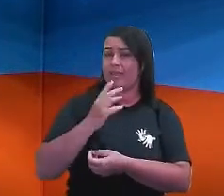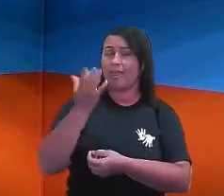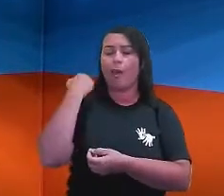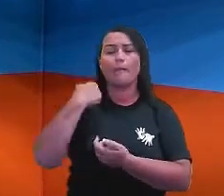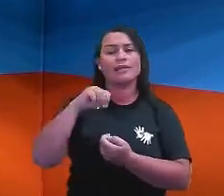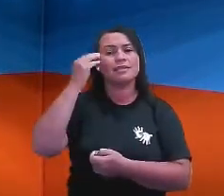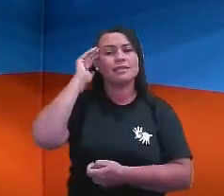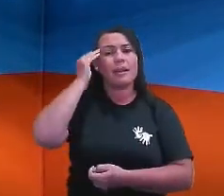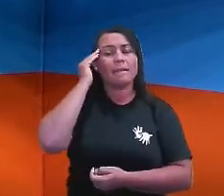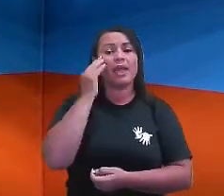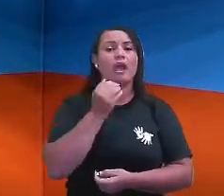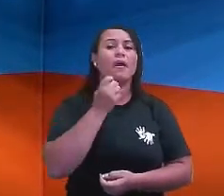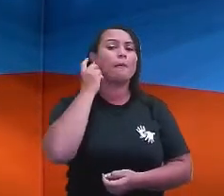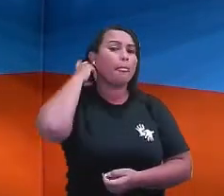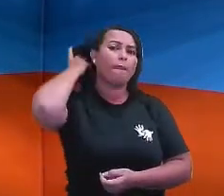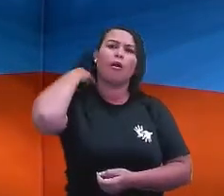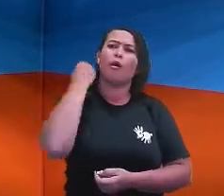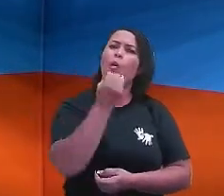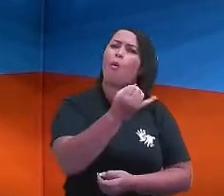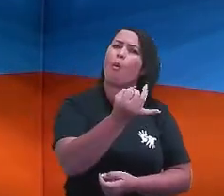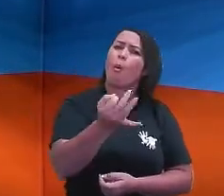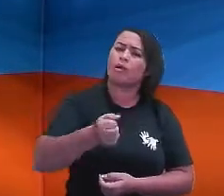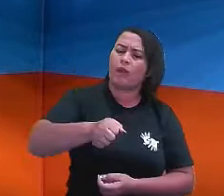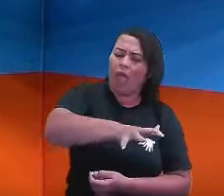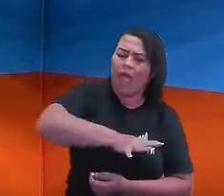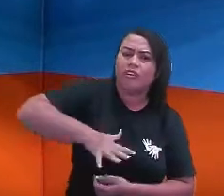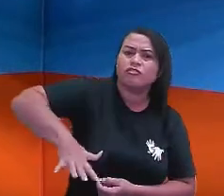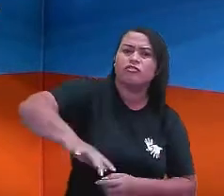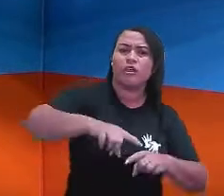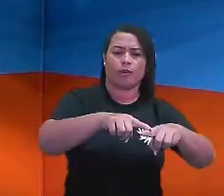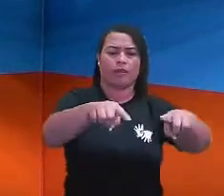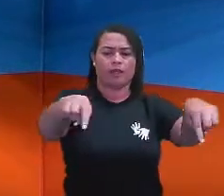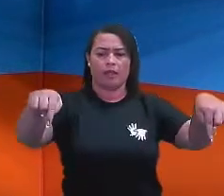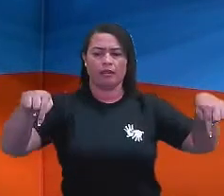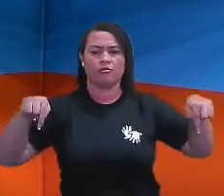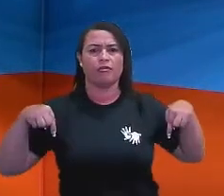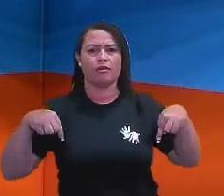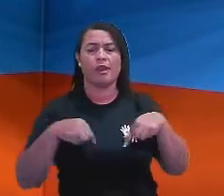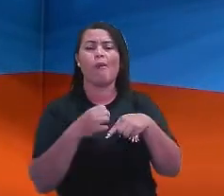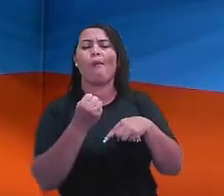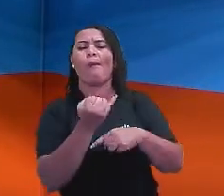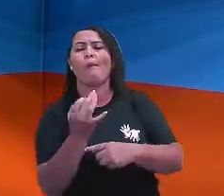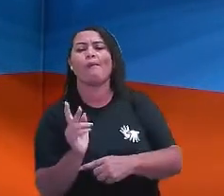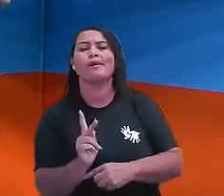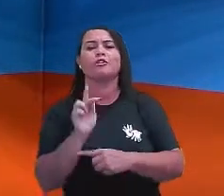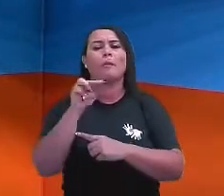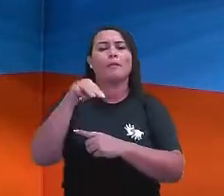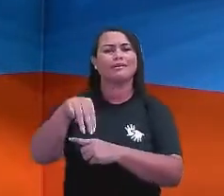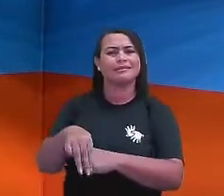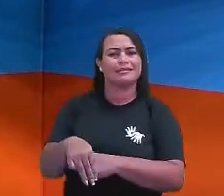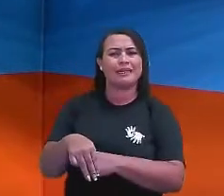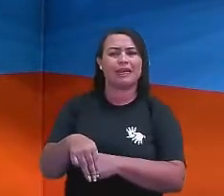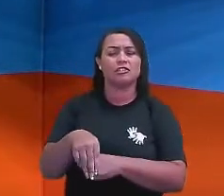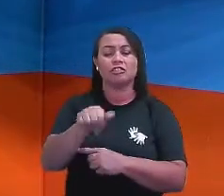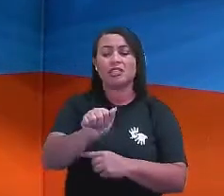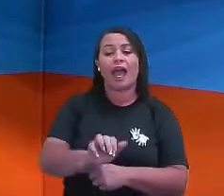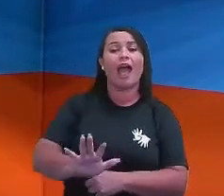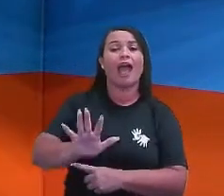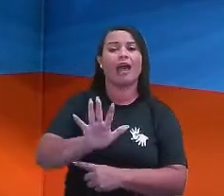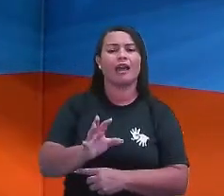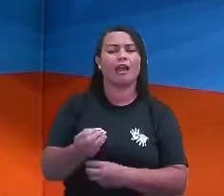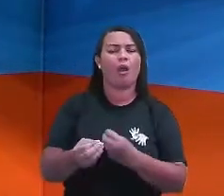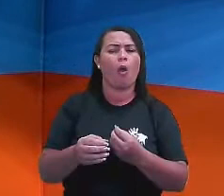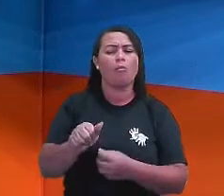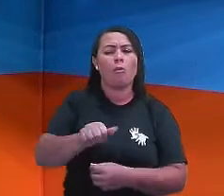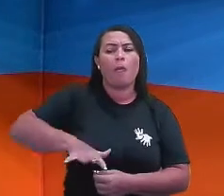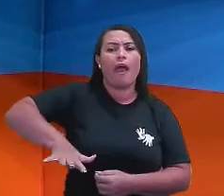toda a região territorial, né? Qual a quilometragem de toda essa região, né? Toda a área dessa região. Então,